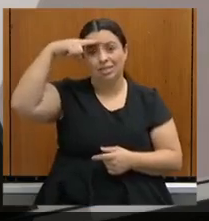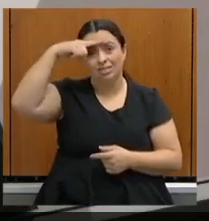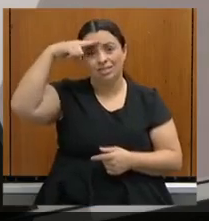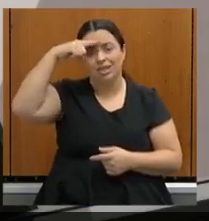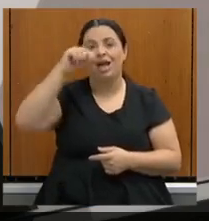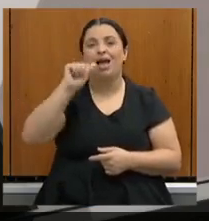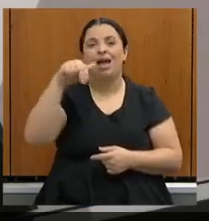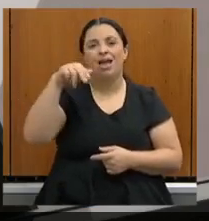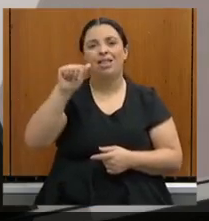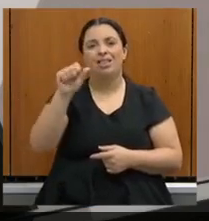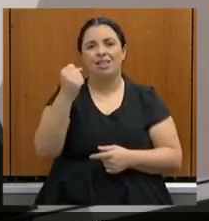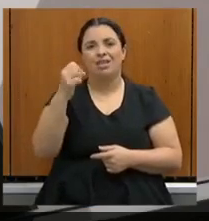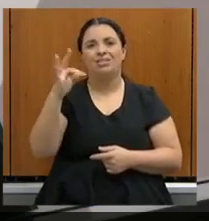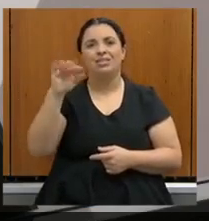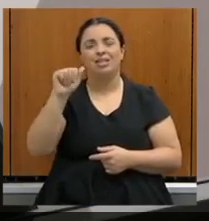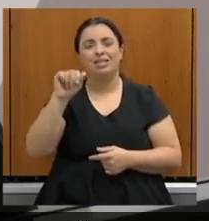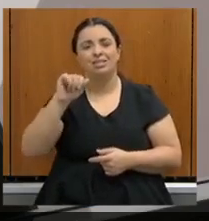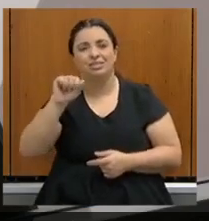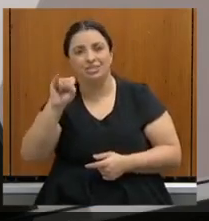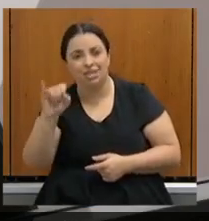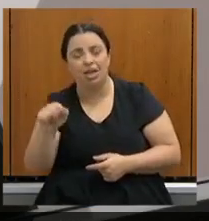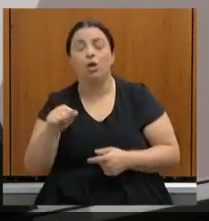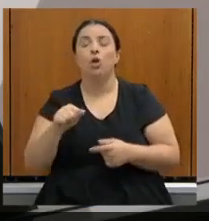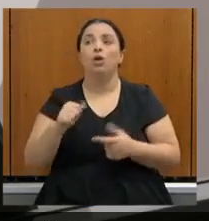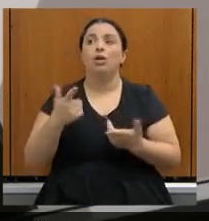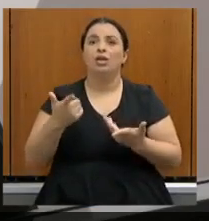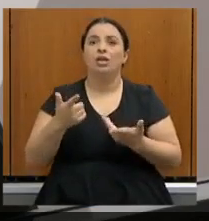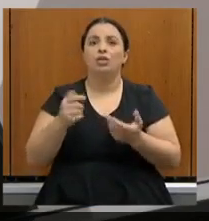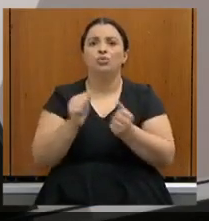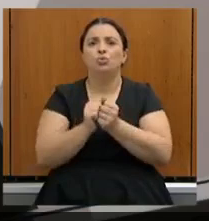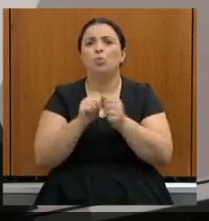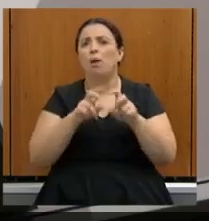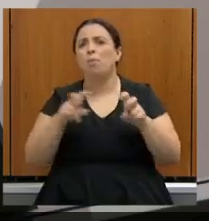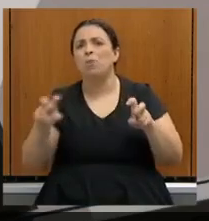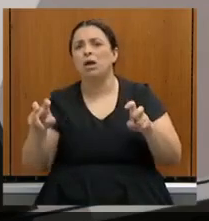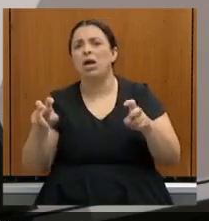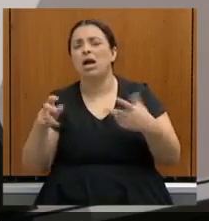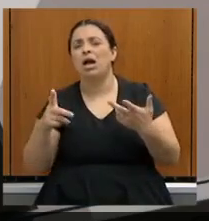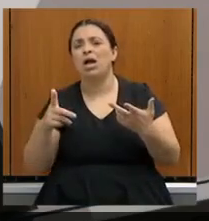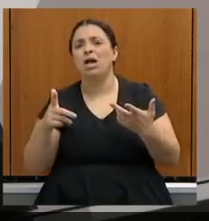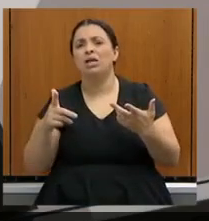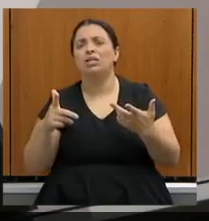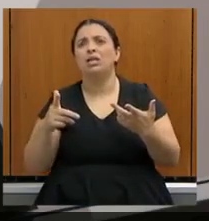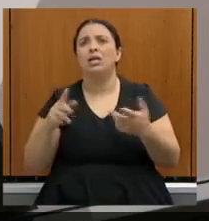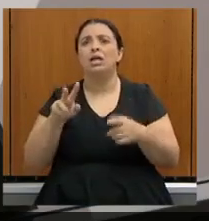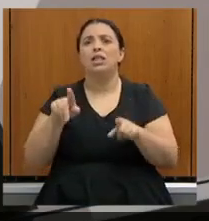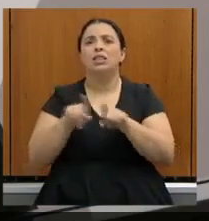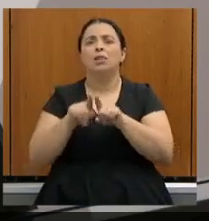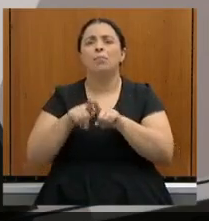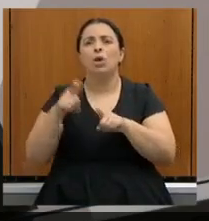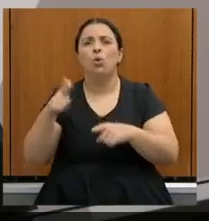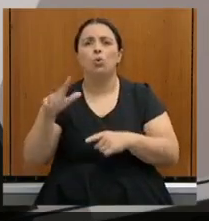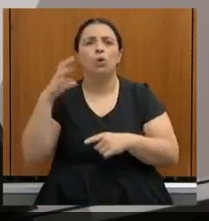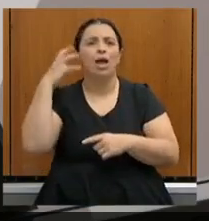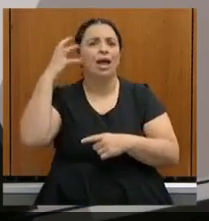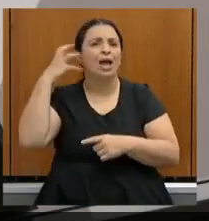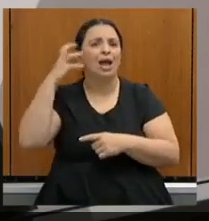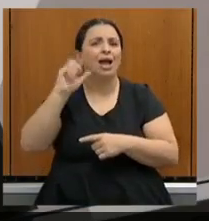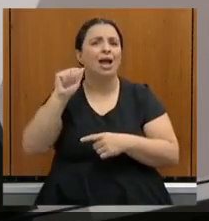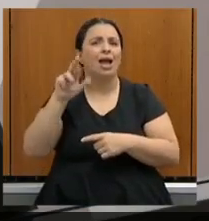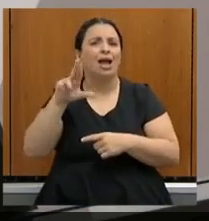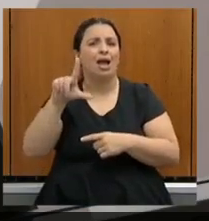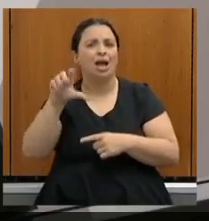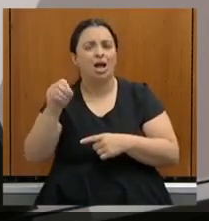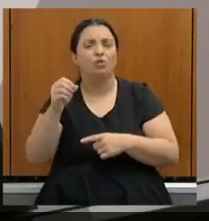é o senador Anastasia, o senador, enfim, o Viana, e Rodrigo Pacheco, e o